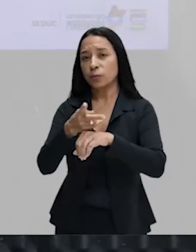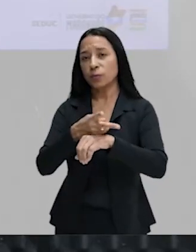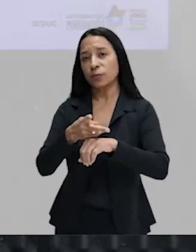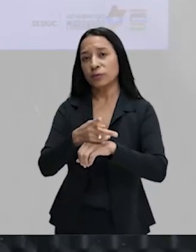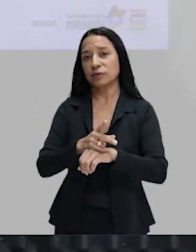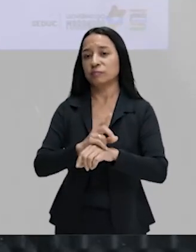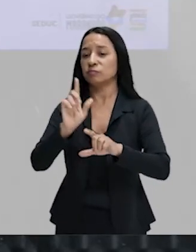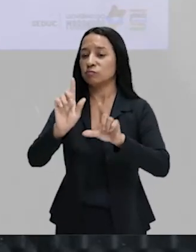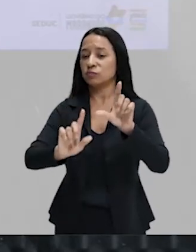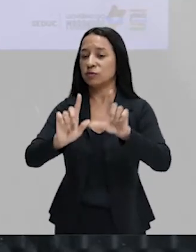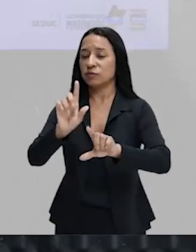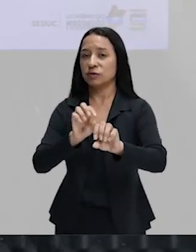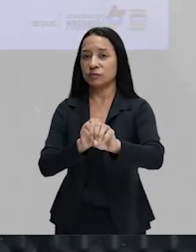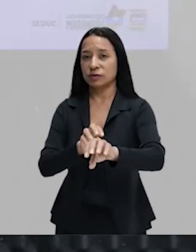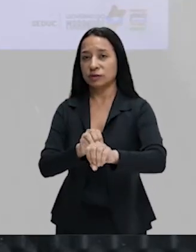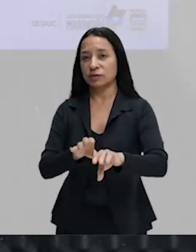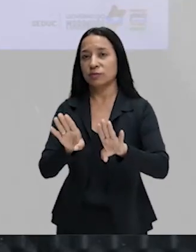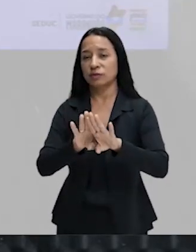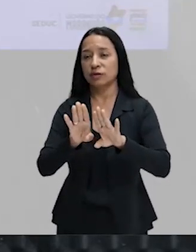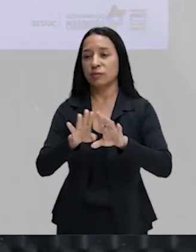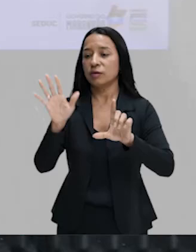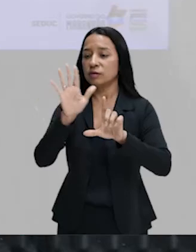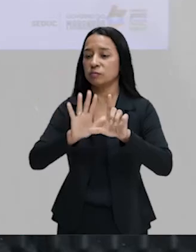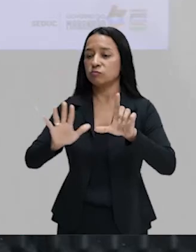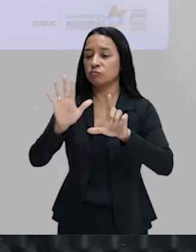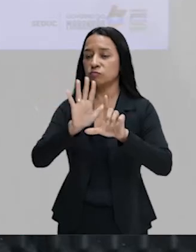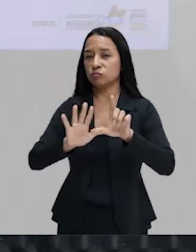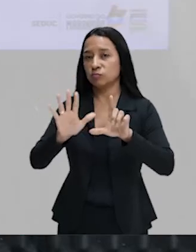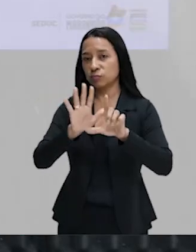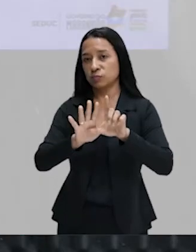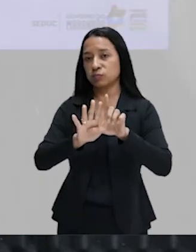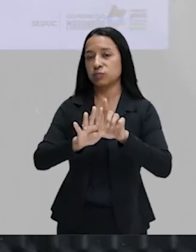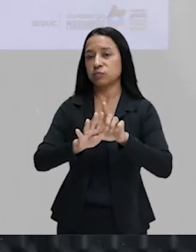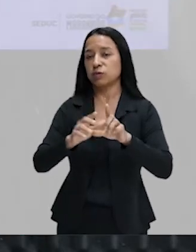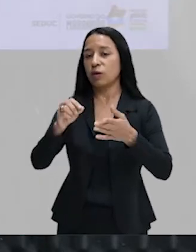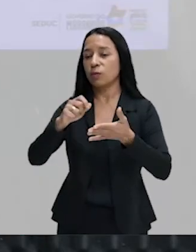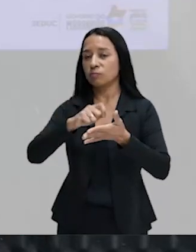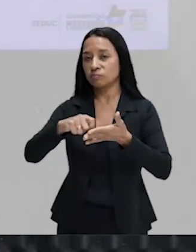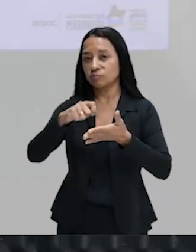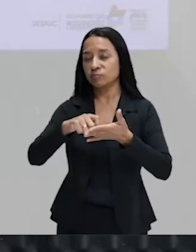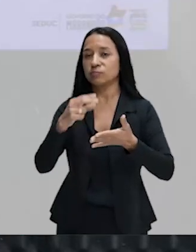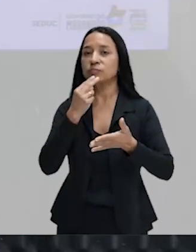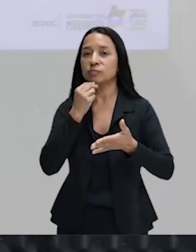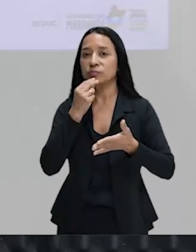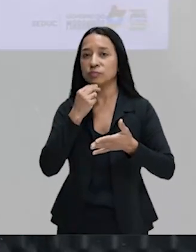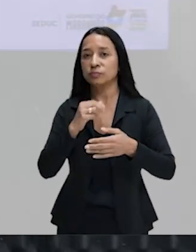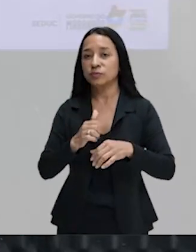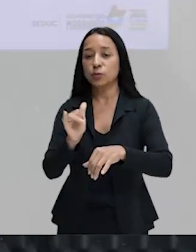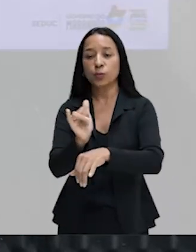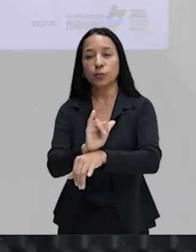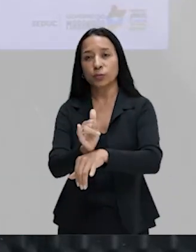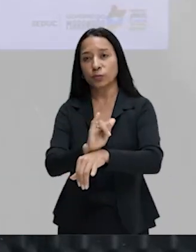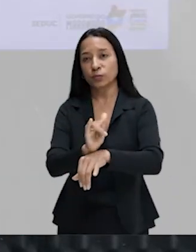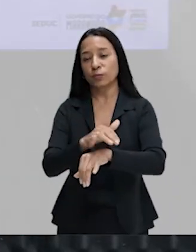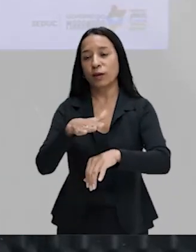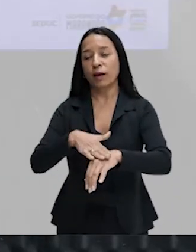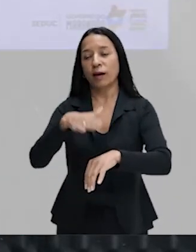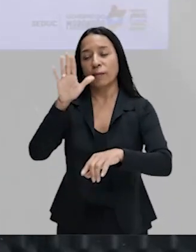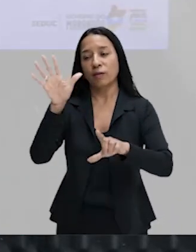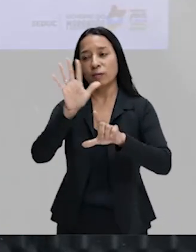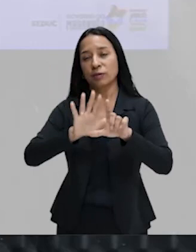estão disponíveis na plataforma Gonçalves Dias no YouTube, a melhor plataforma de educação